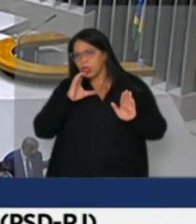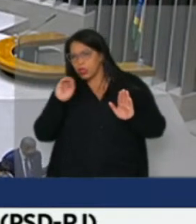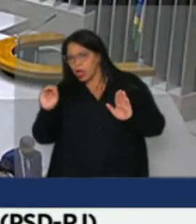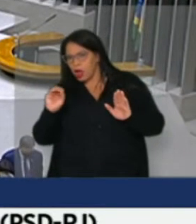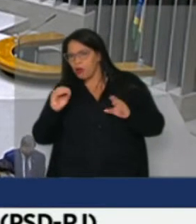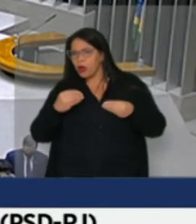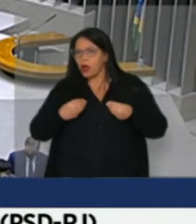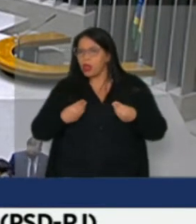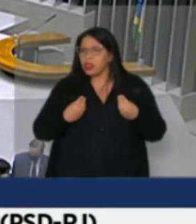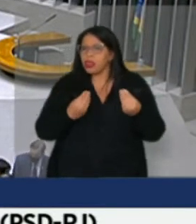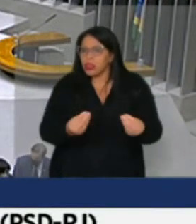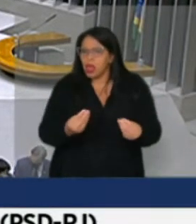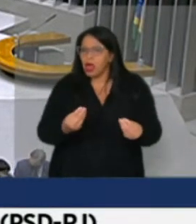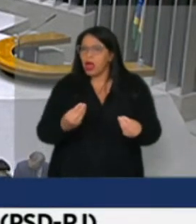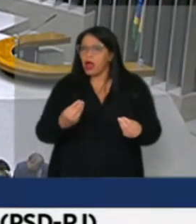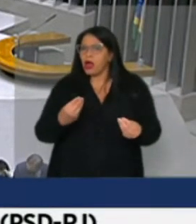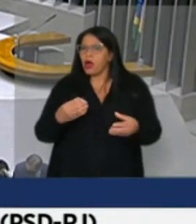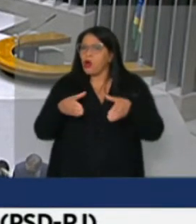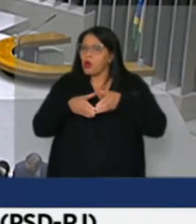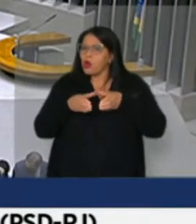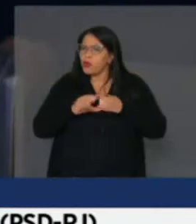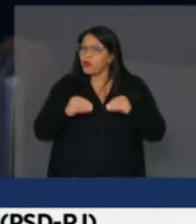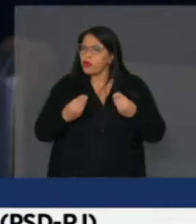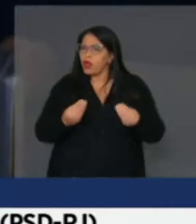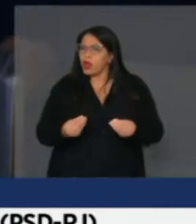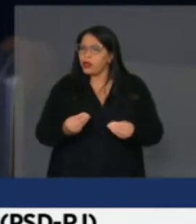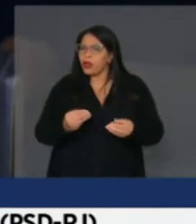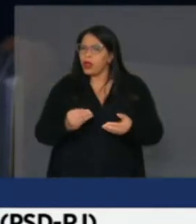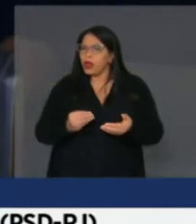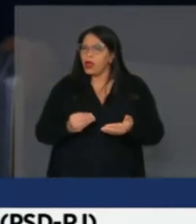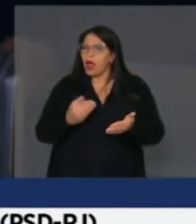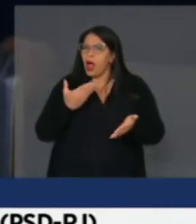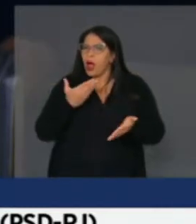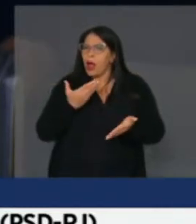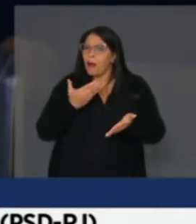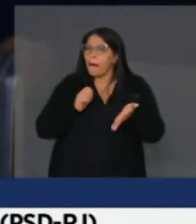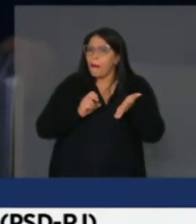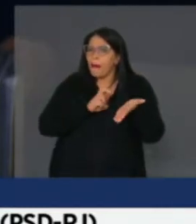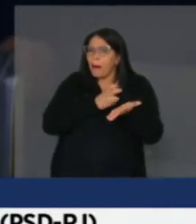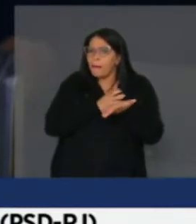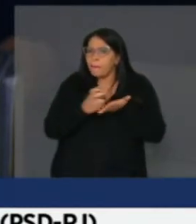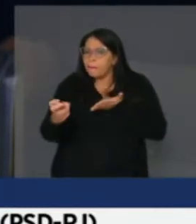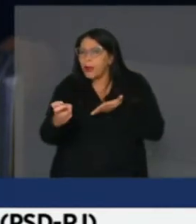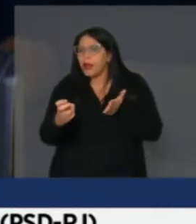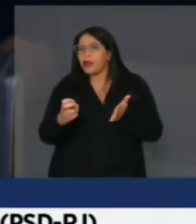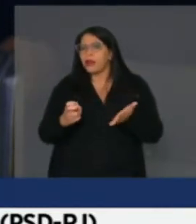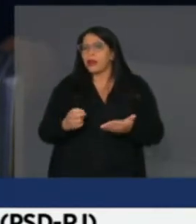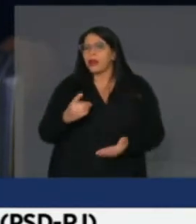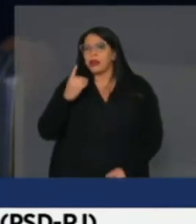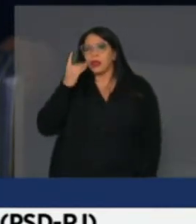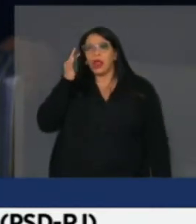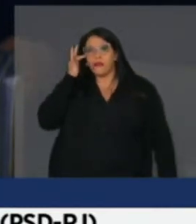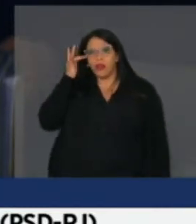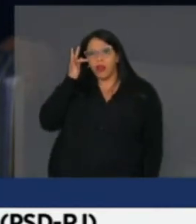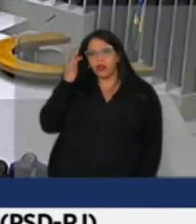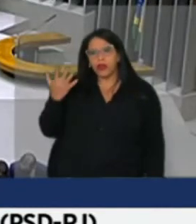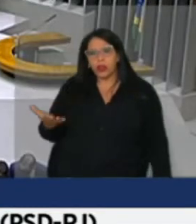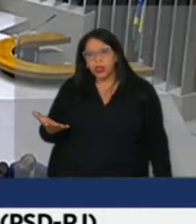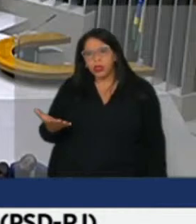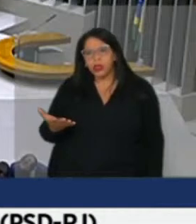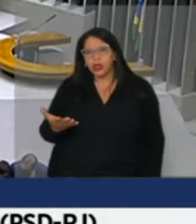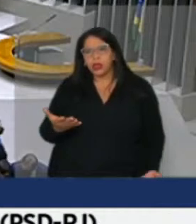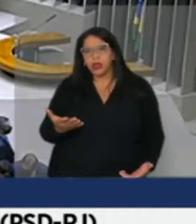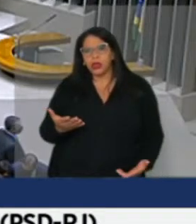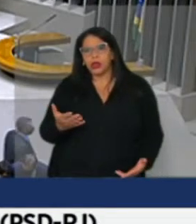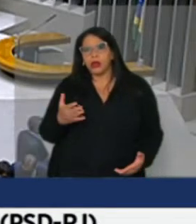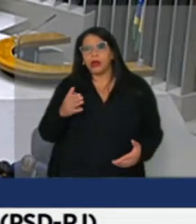Decoro Parlamentar em caso de cassação de mandato, perda de mandato. E o deputado Arthur